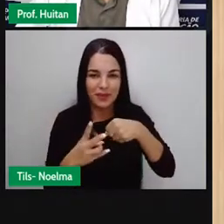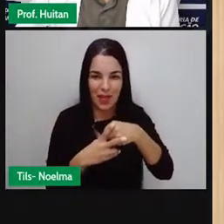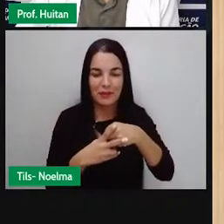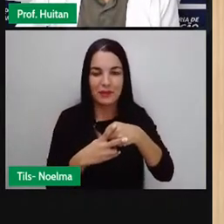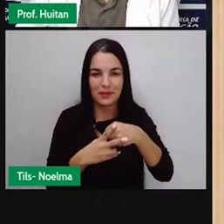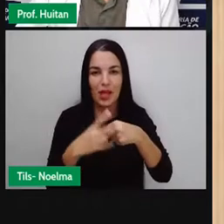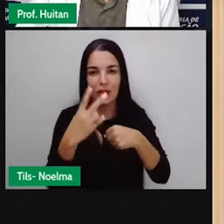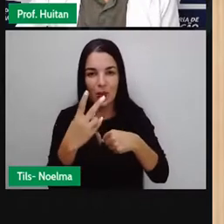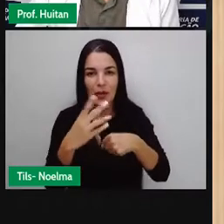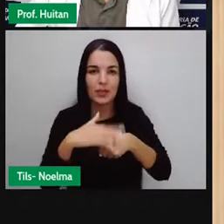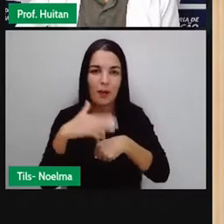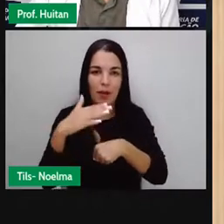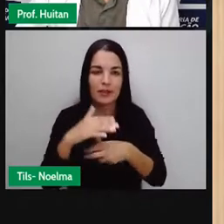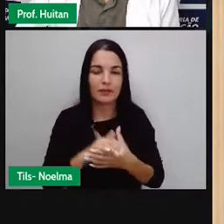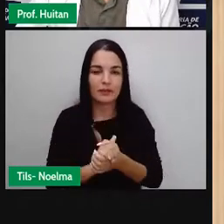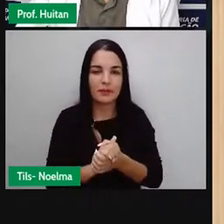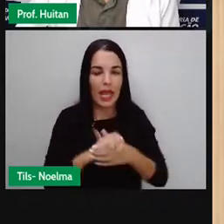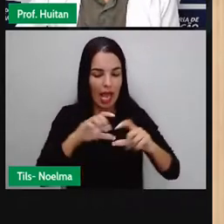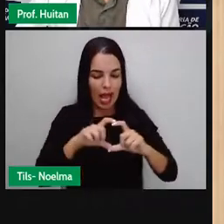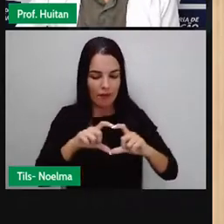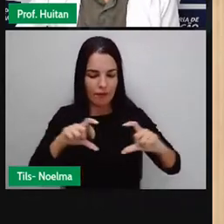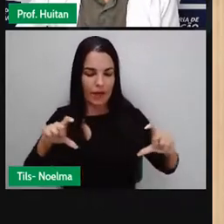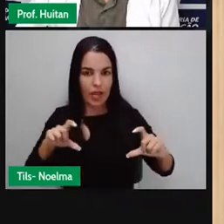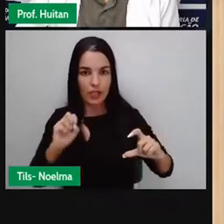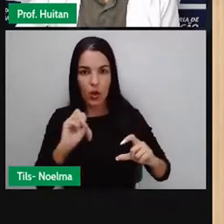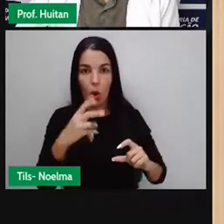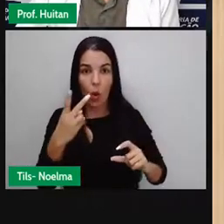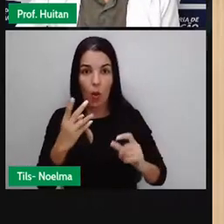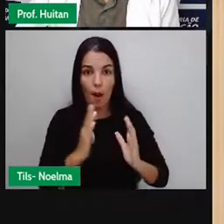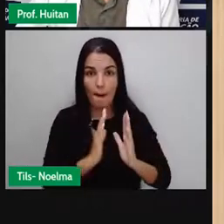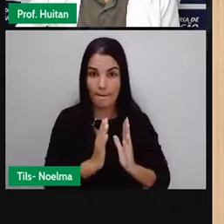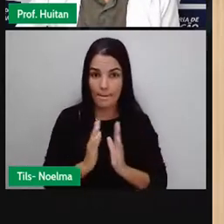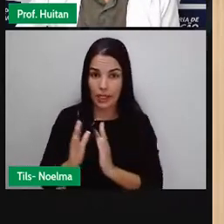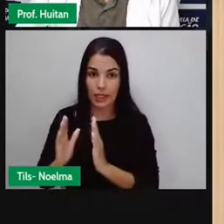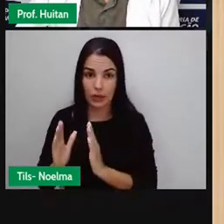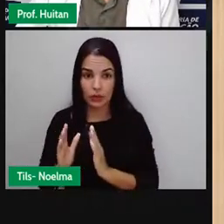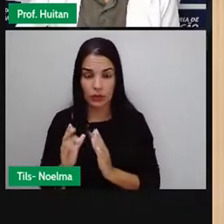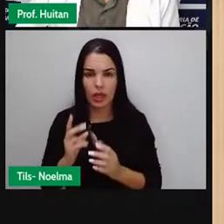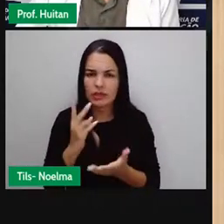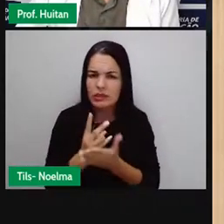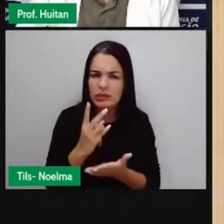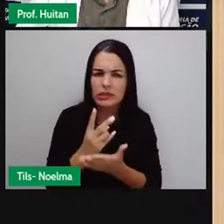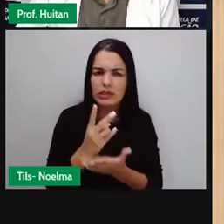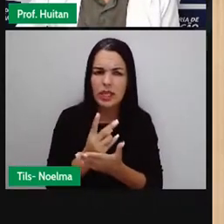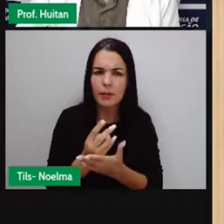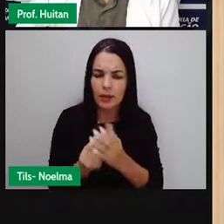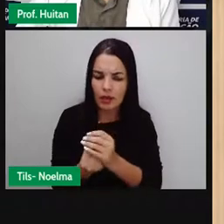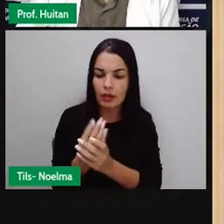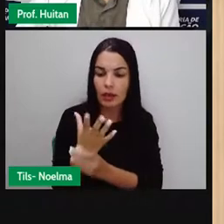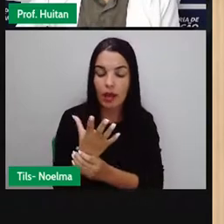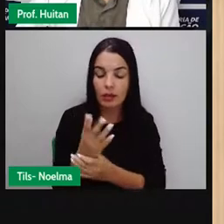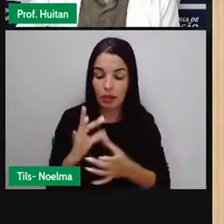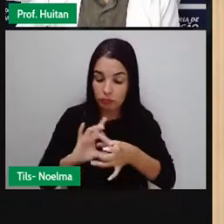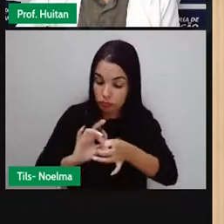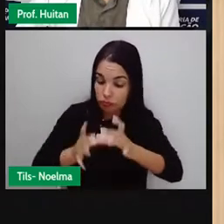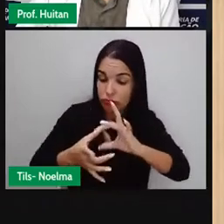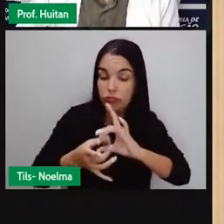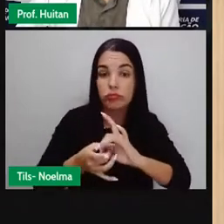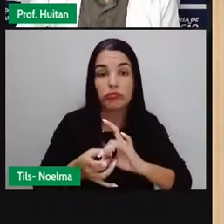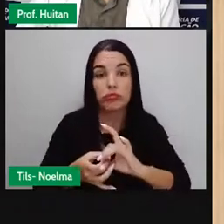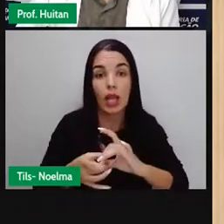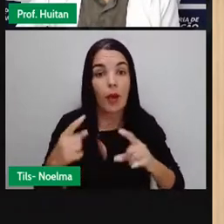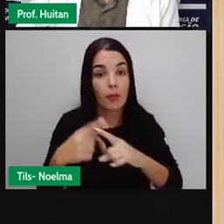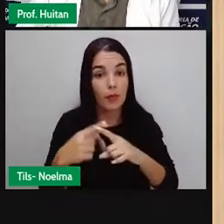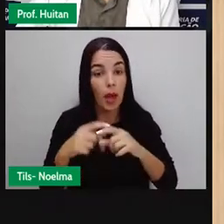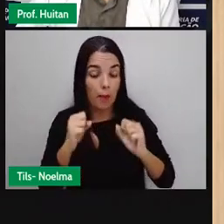verbos. A frase ou período é produzida sempre a partir de um contexto, não é? Que é o contexto que pode